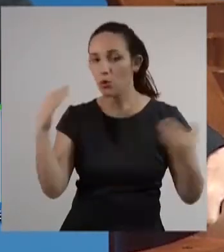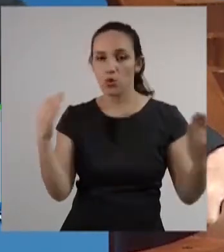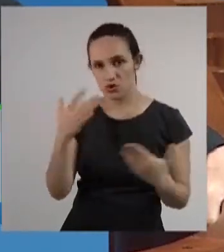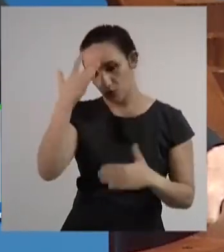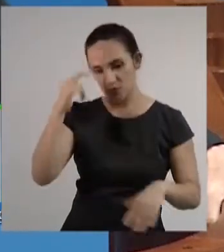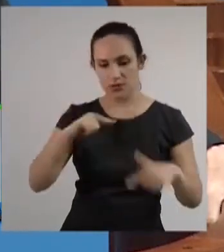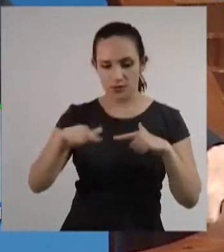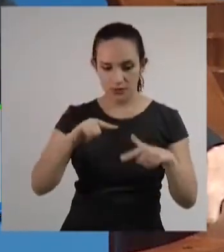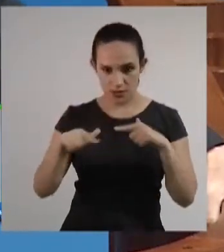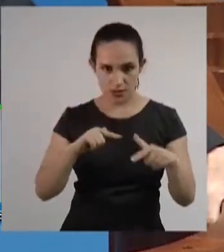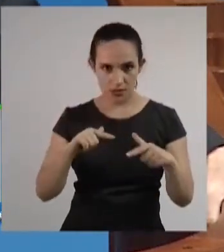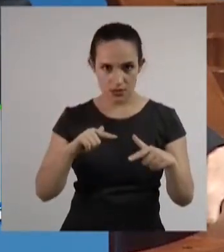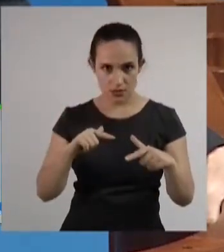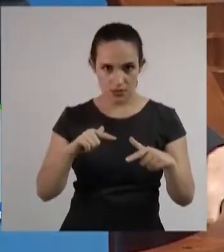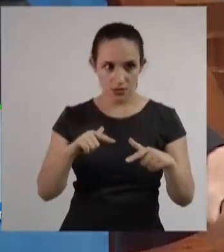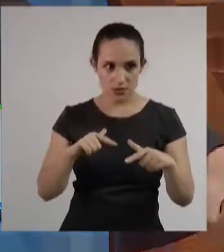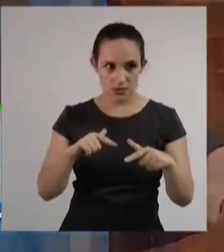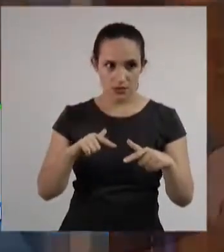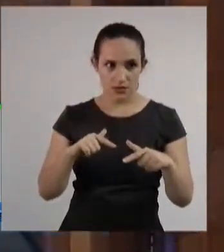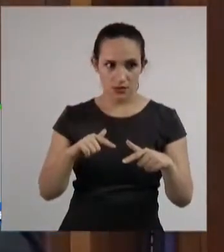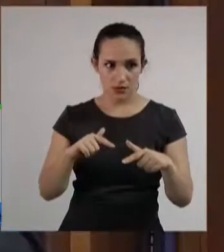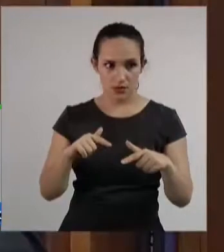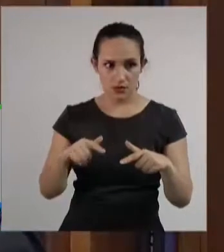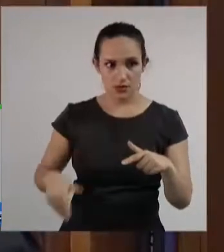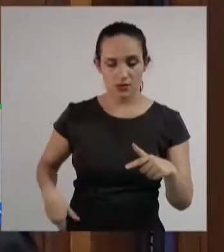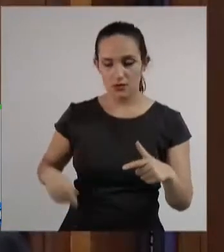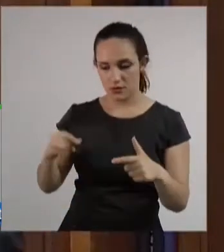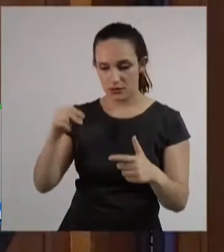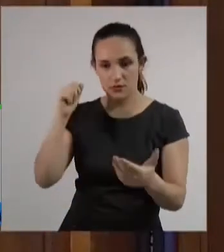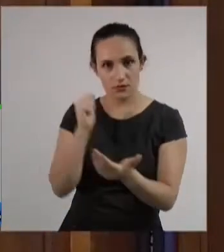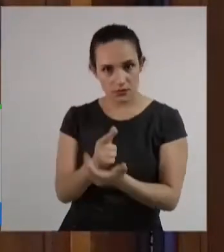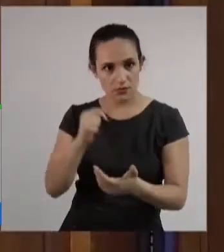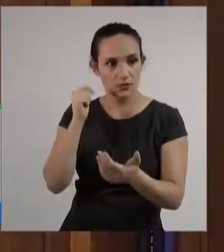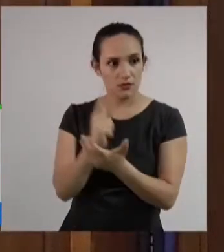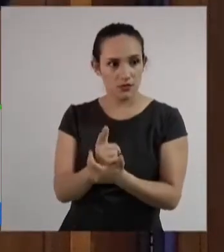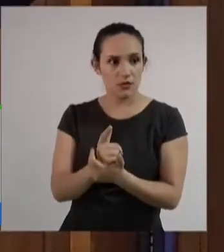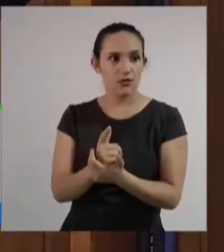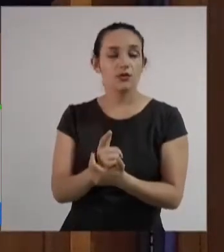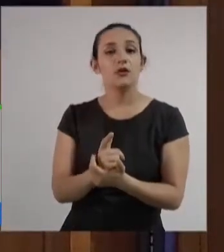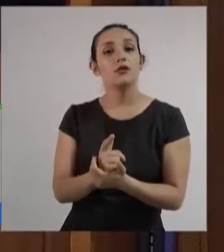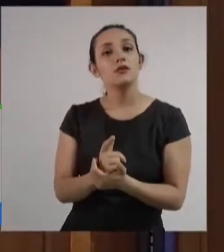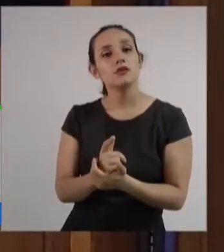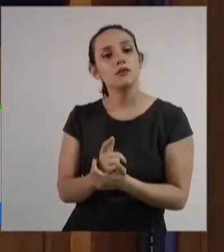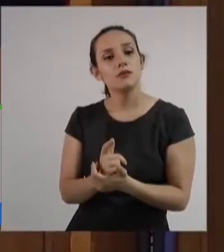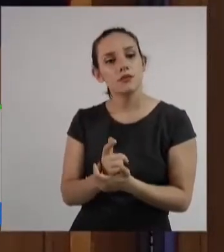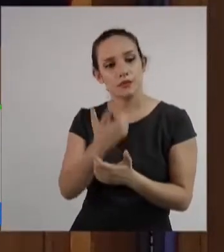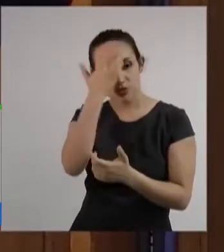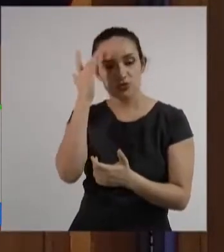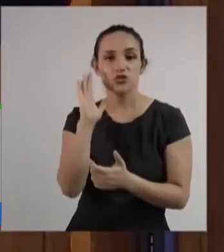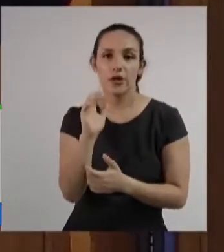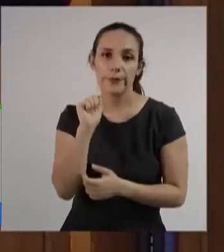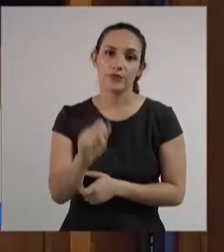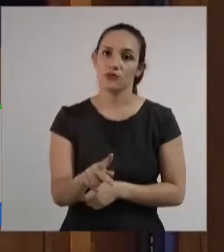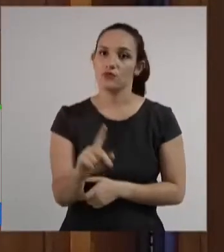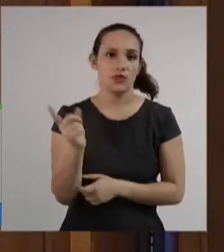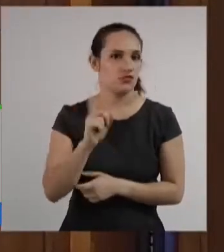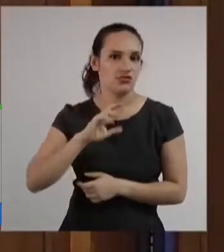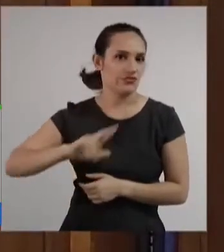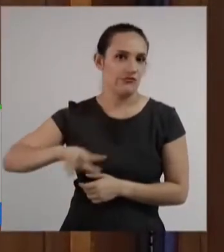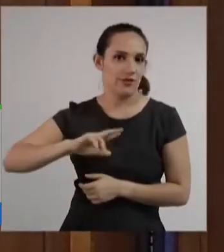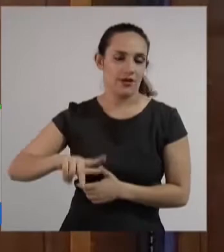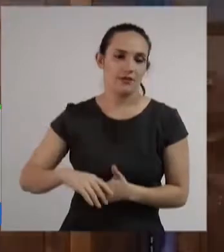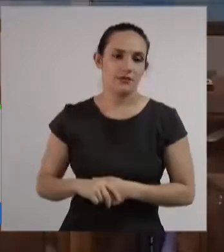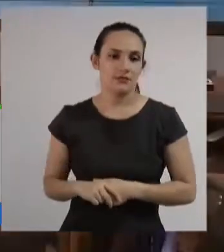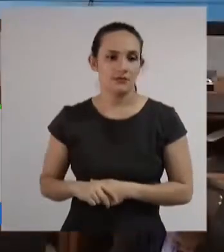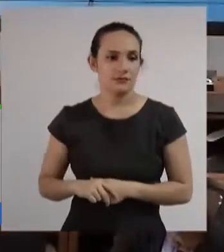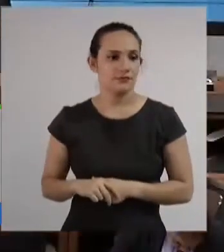hoje contribuem para pagar as aposentadorias de quem já trabalhou e se aposentou. E que as